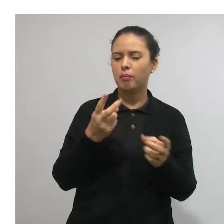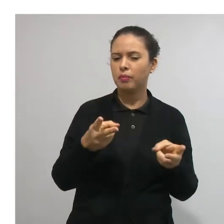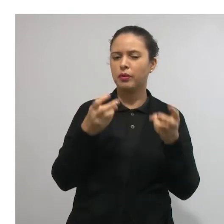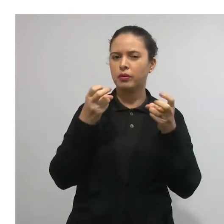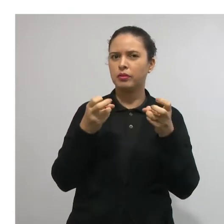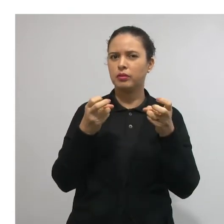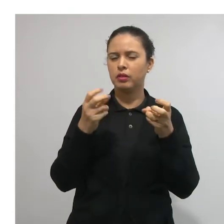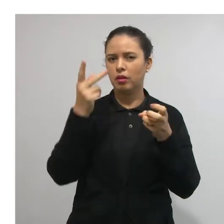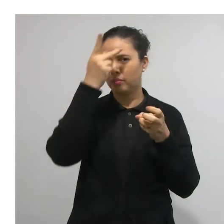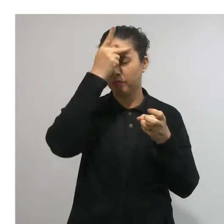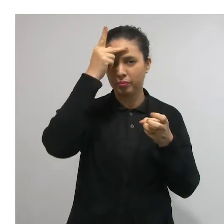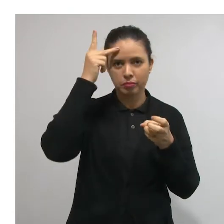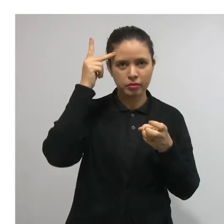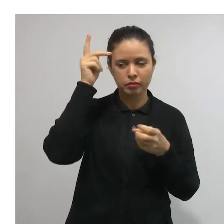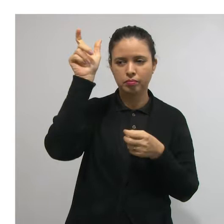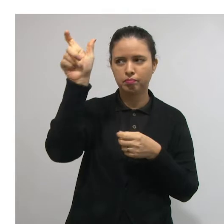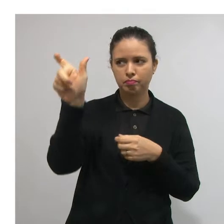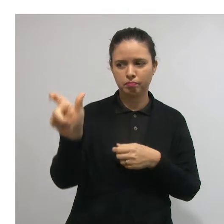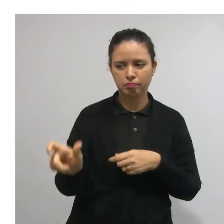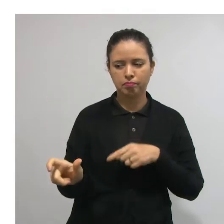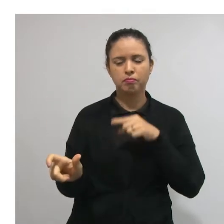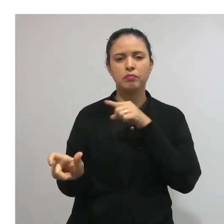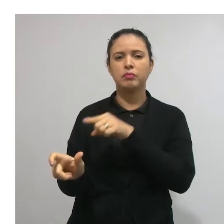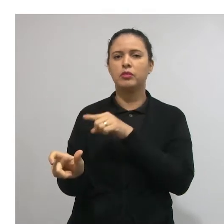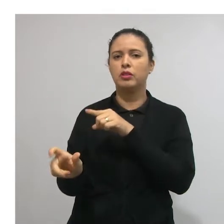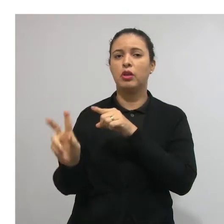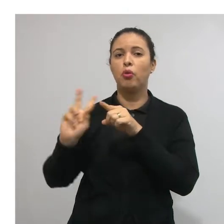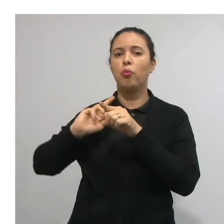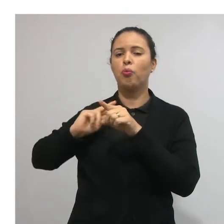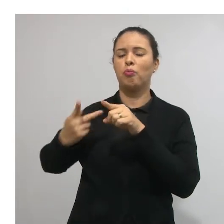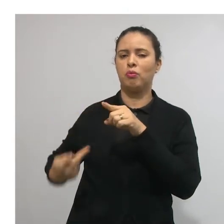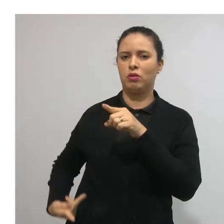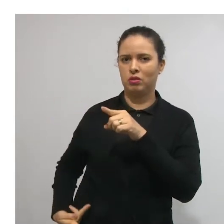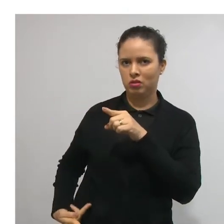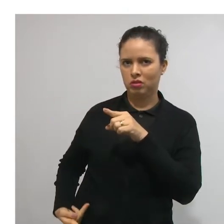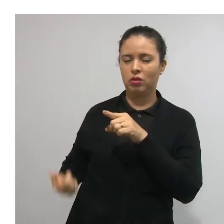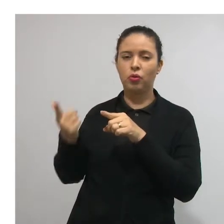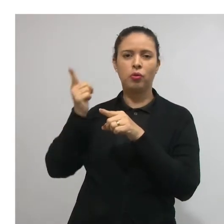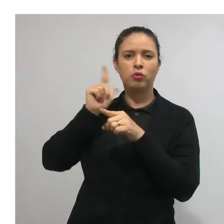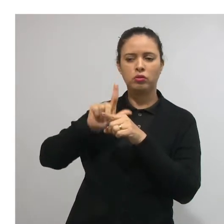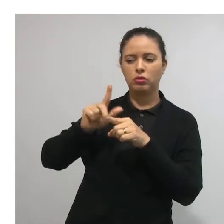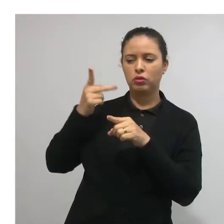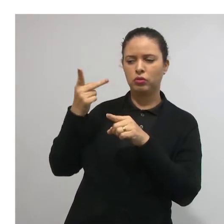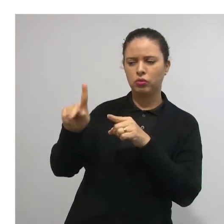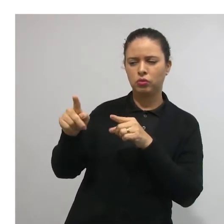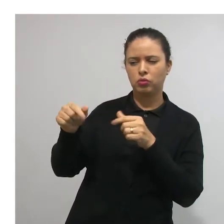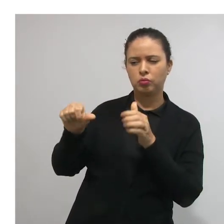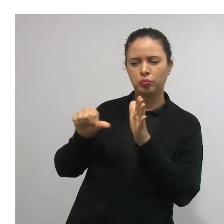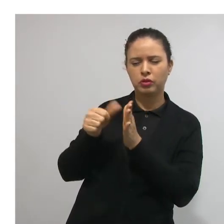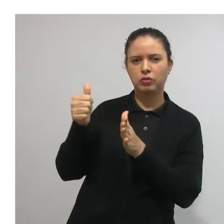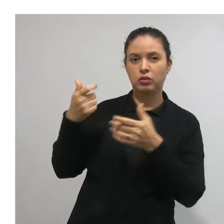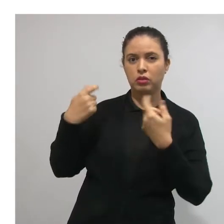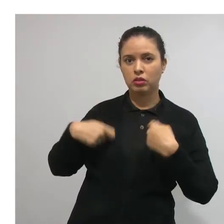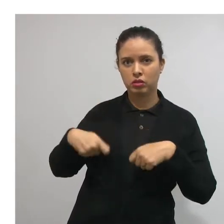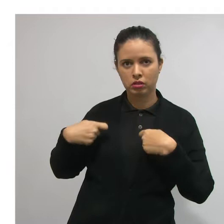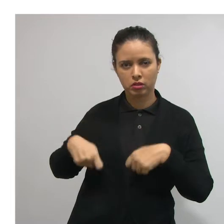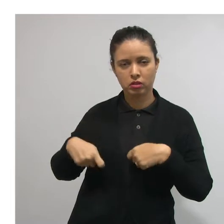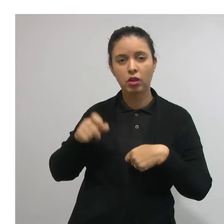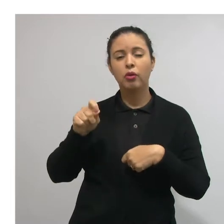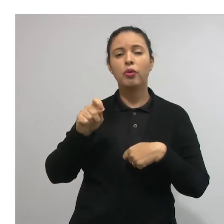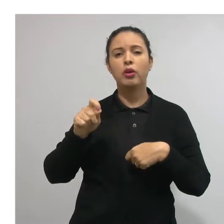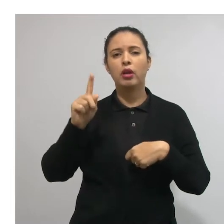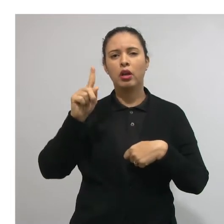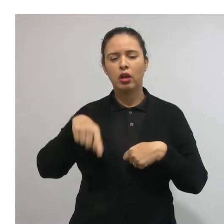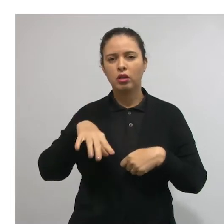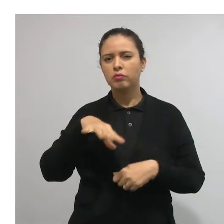que uma vez que a pessoa, né, o ser humano, atendia às suas primeiras necessidades, que eram o